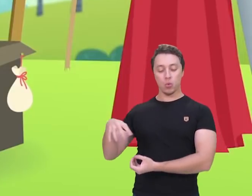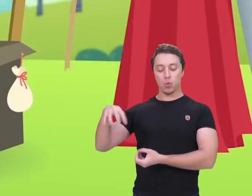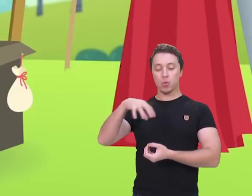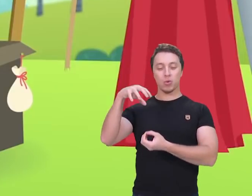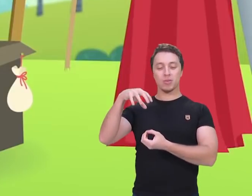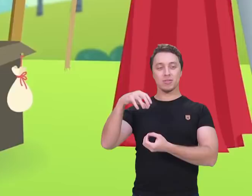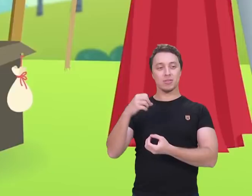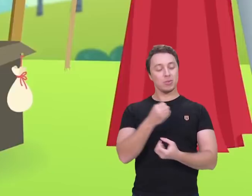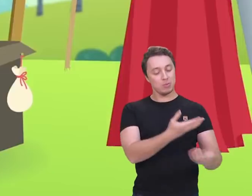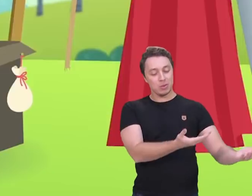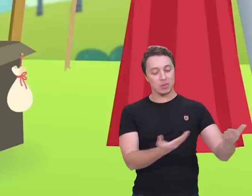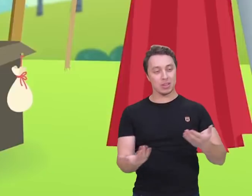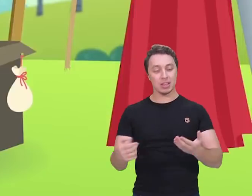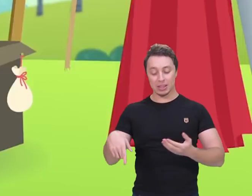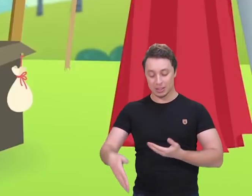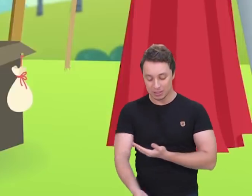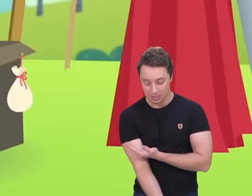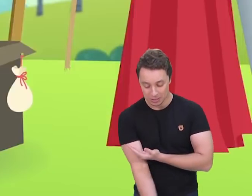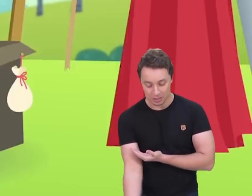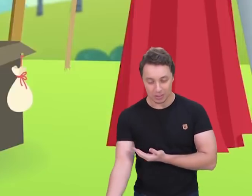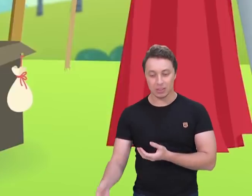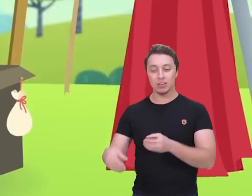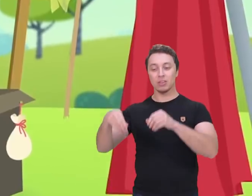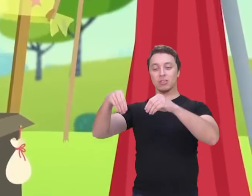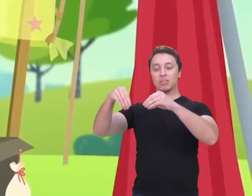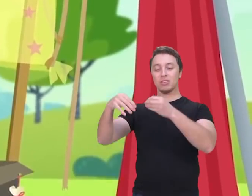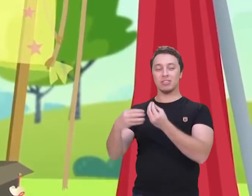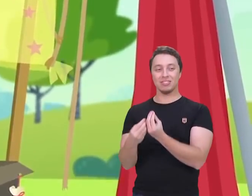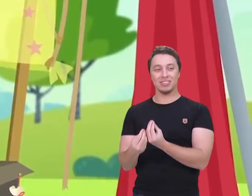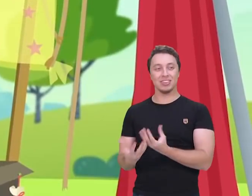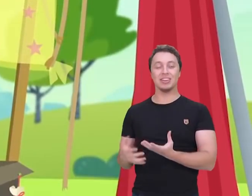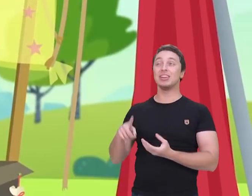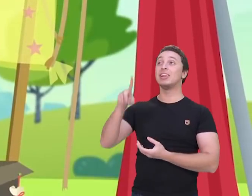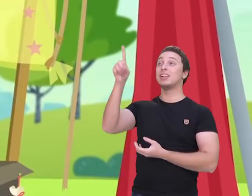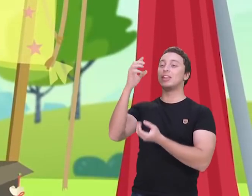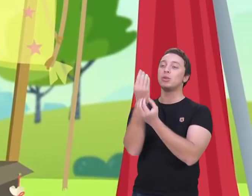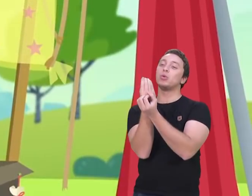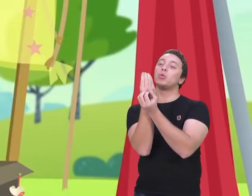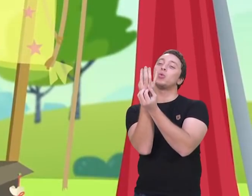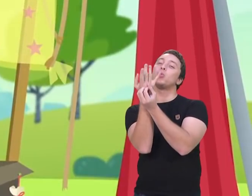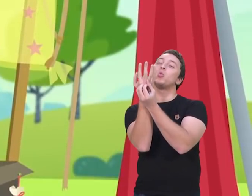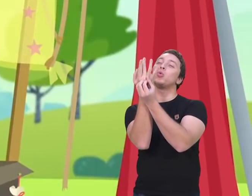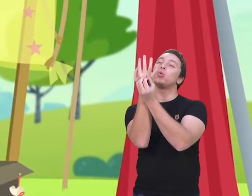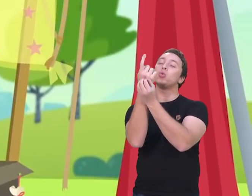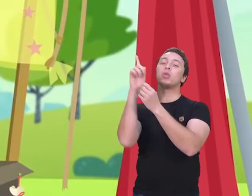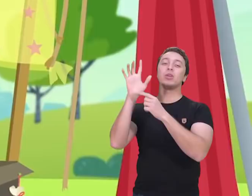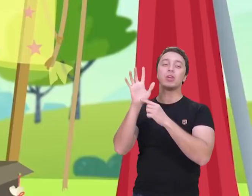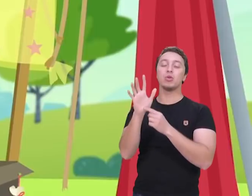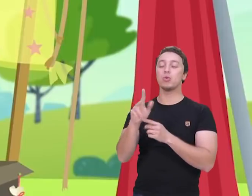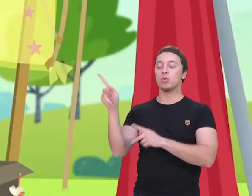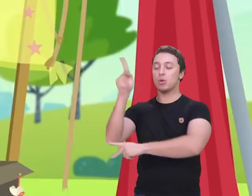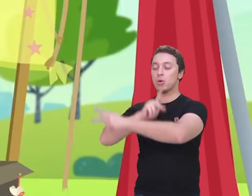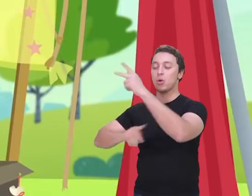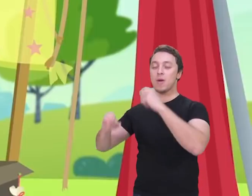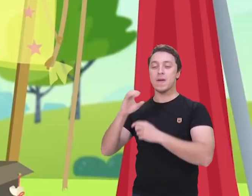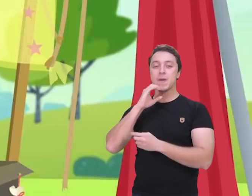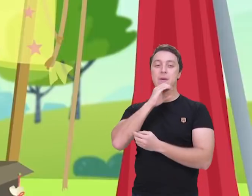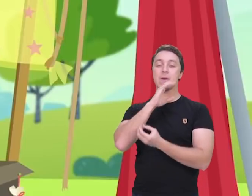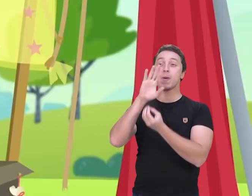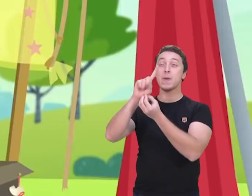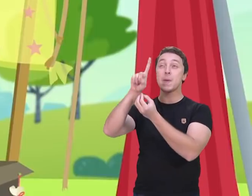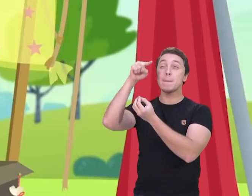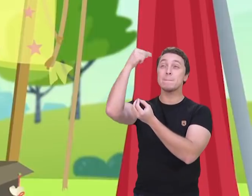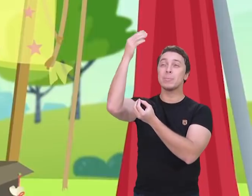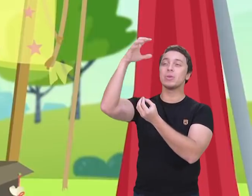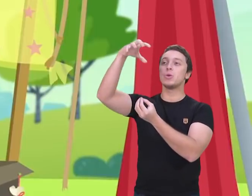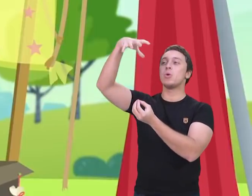bordo. Aqui embaixo temos o cesto, nossa cabine. Aqui acima, o queimador. É ele que faz o calor. Mais